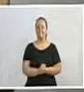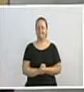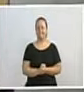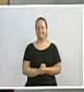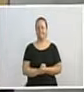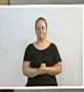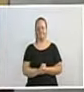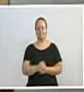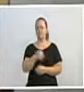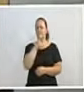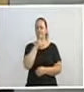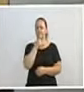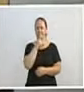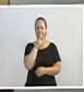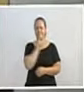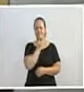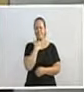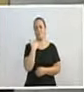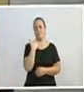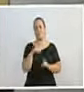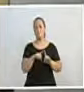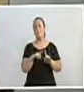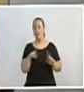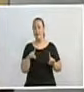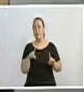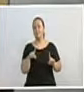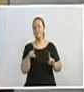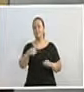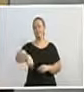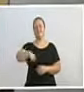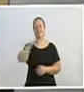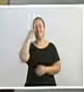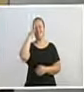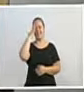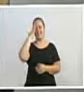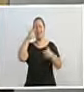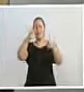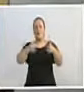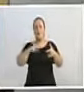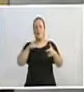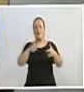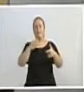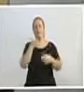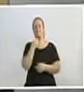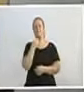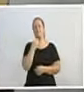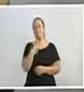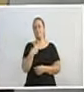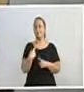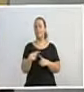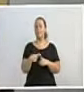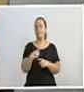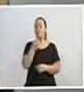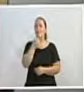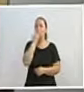nos deixa, mas a gente sabe que está num bom lugar porque foi uma boa pessoa, né? Foi